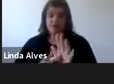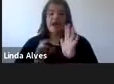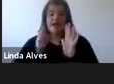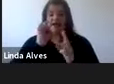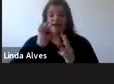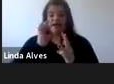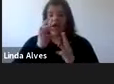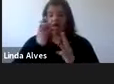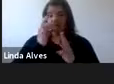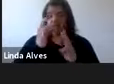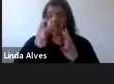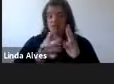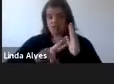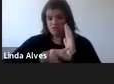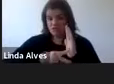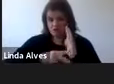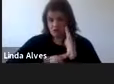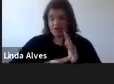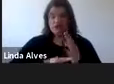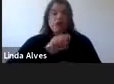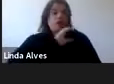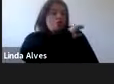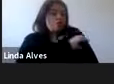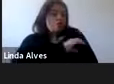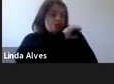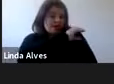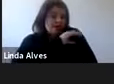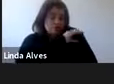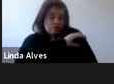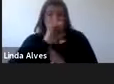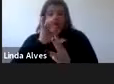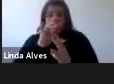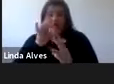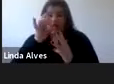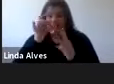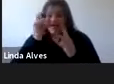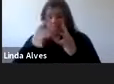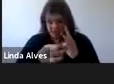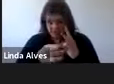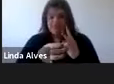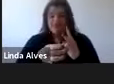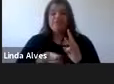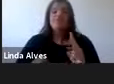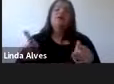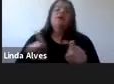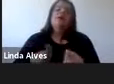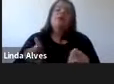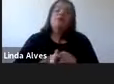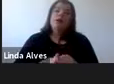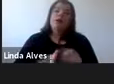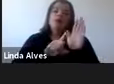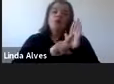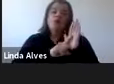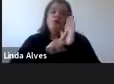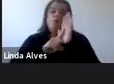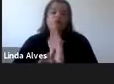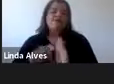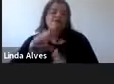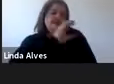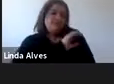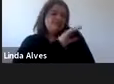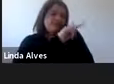coordenador da comissão de fábrica, de cada fábrica da planta Volkswagen, e também por um representante da CIPA. E a gente se